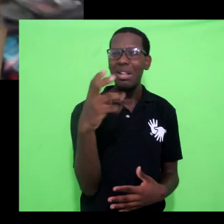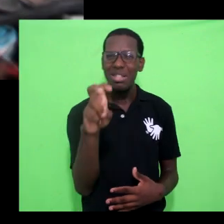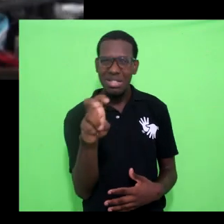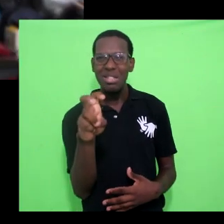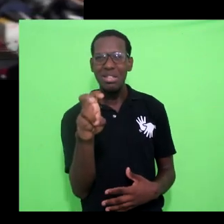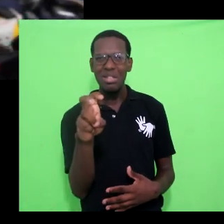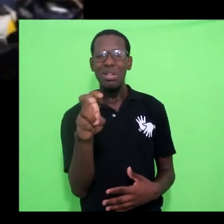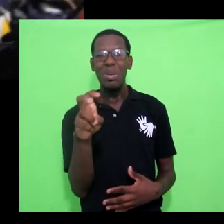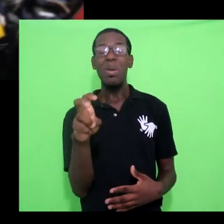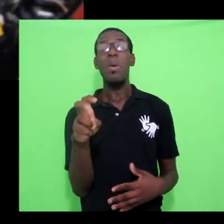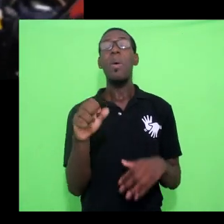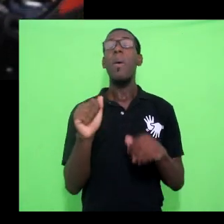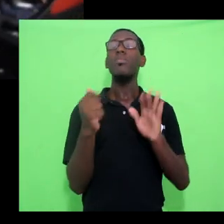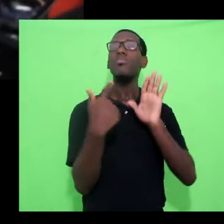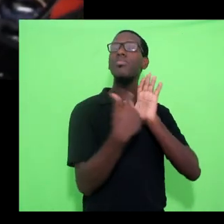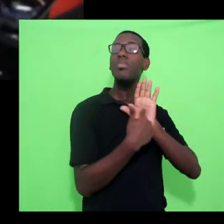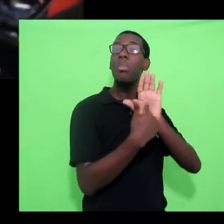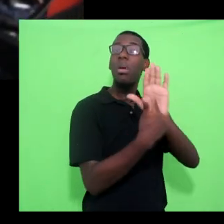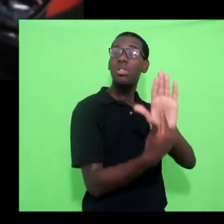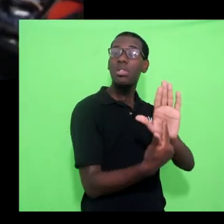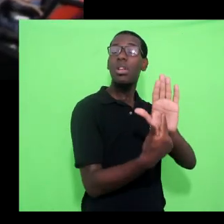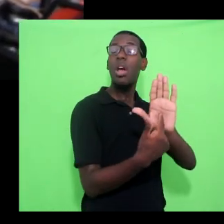exposição com mais ou menos